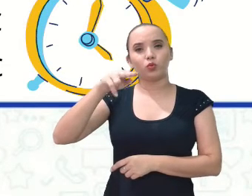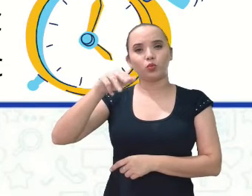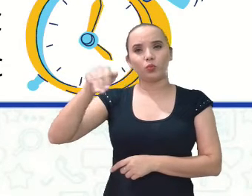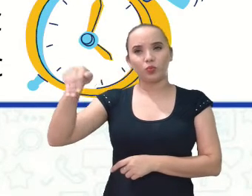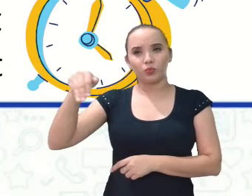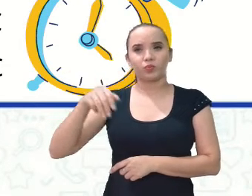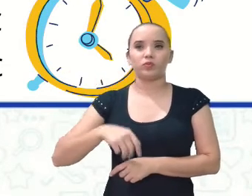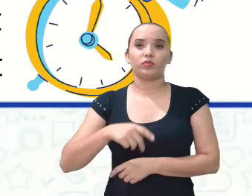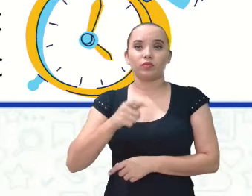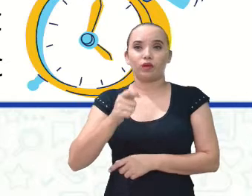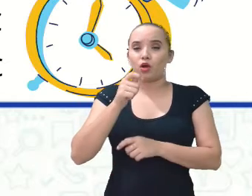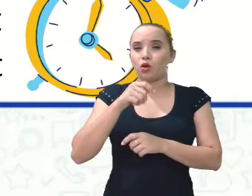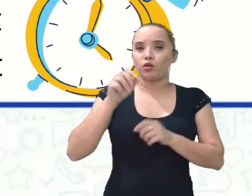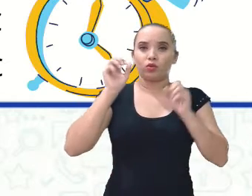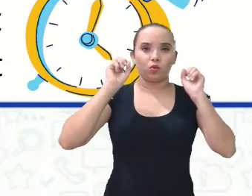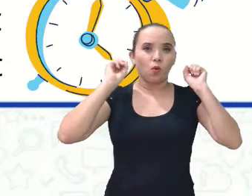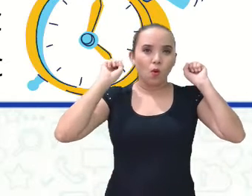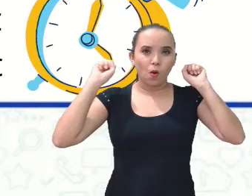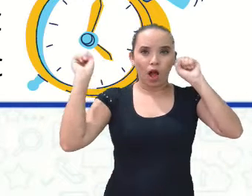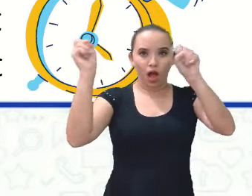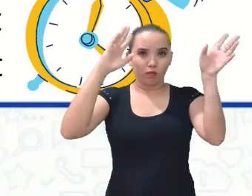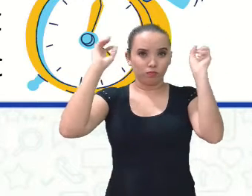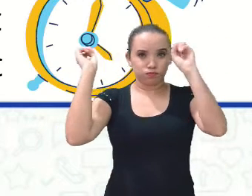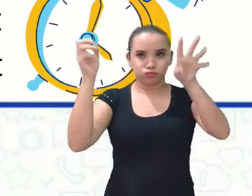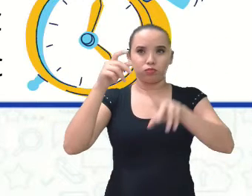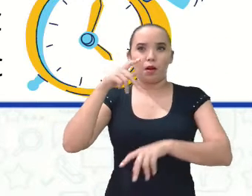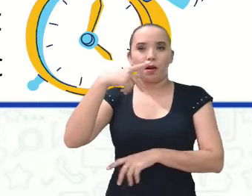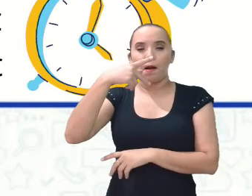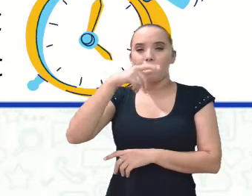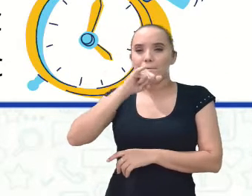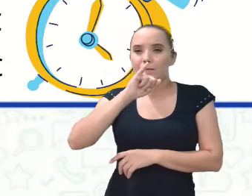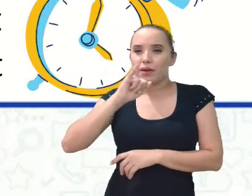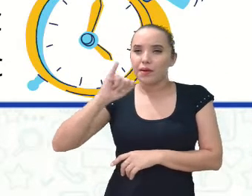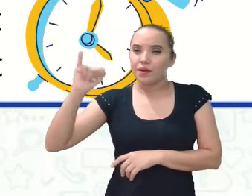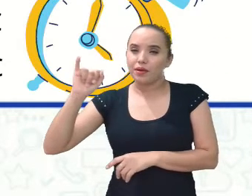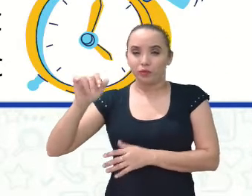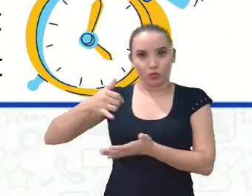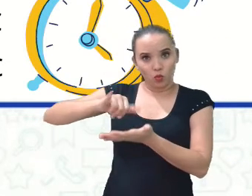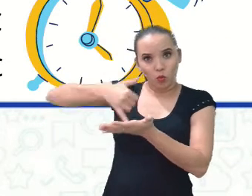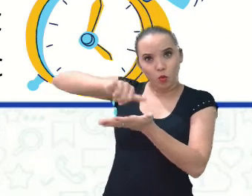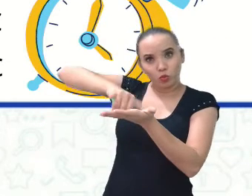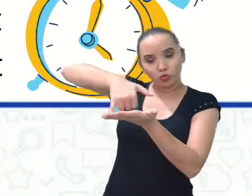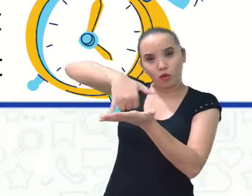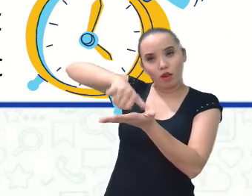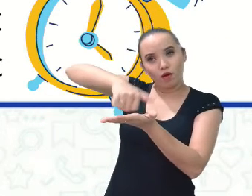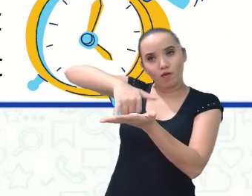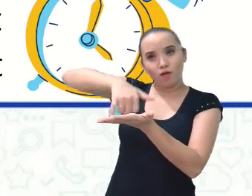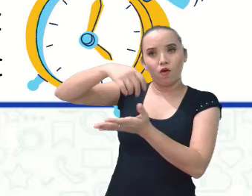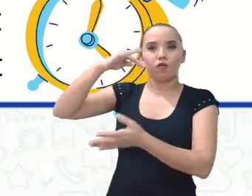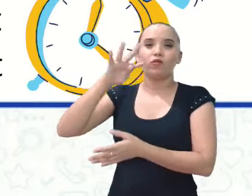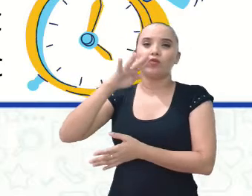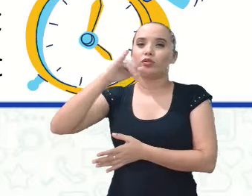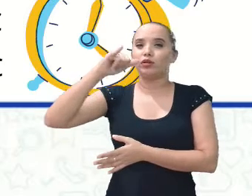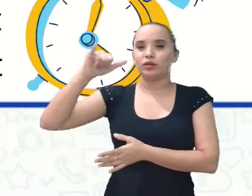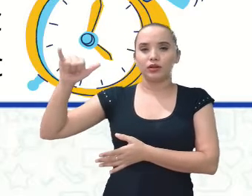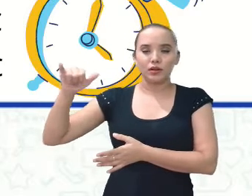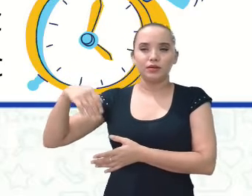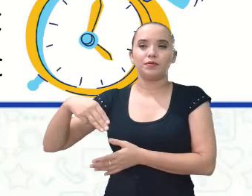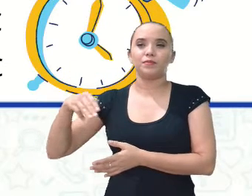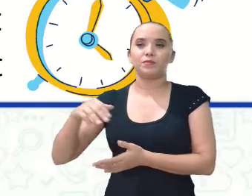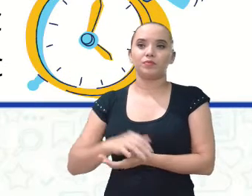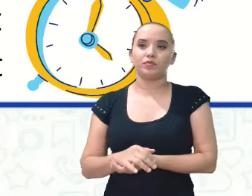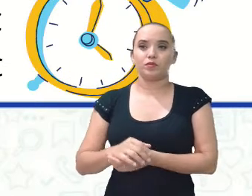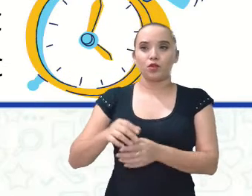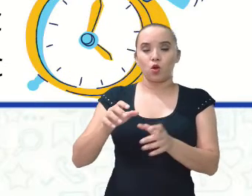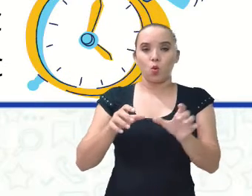pi, a sirene, o trim do telefone, tic, tac, tic, tac, tic, tac, tic, tac. Seria o